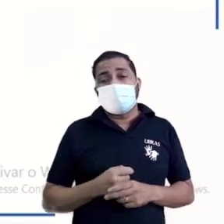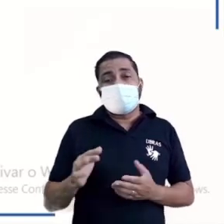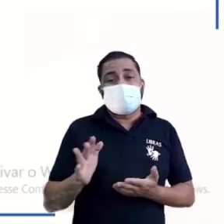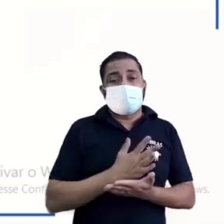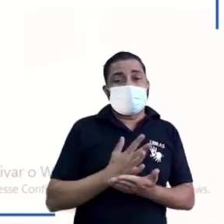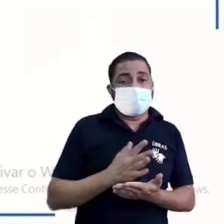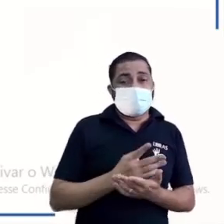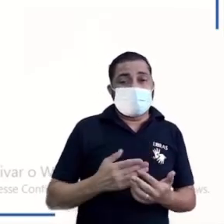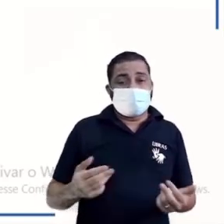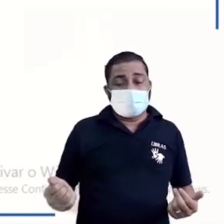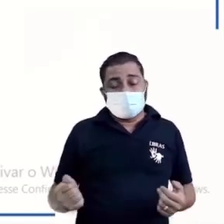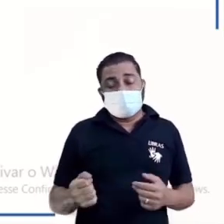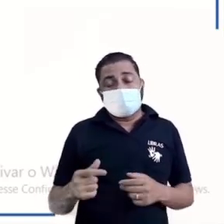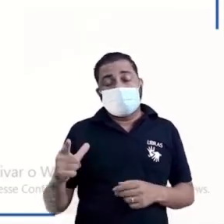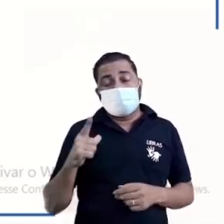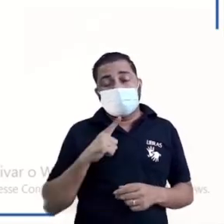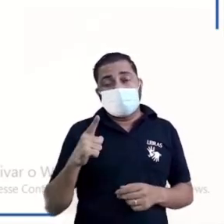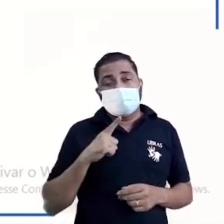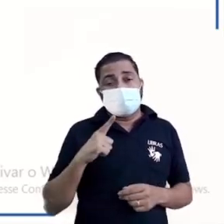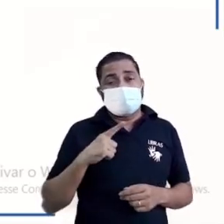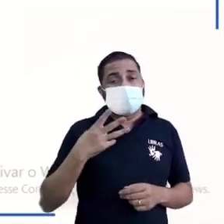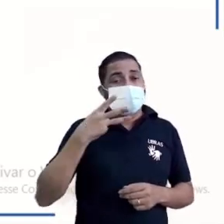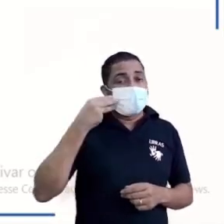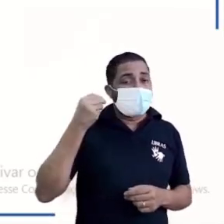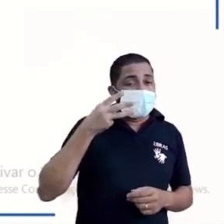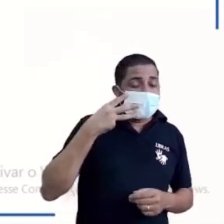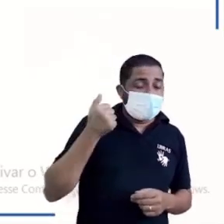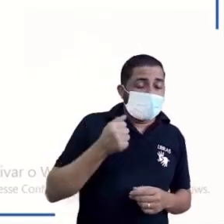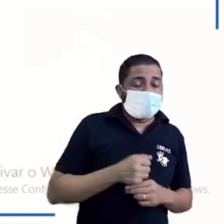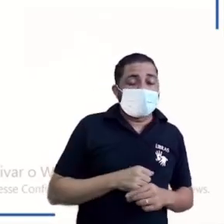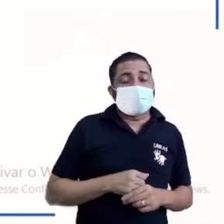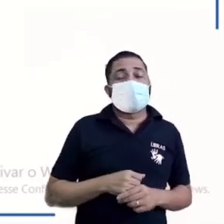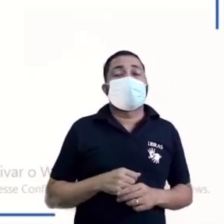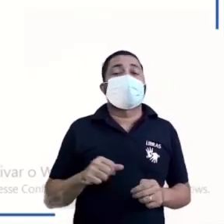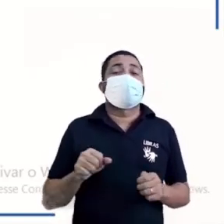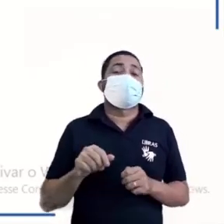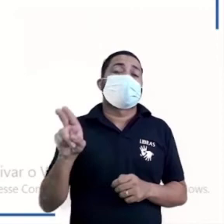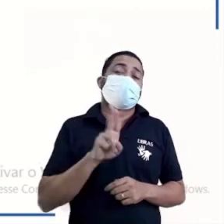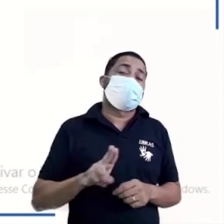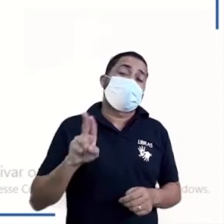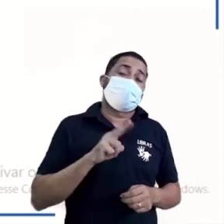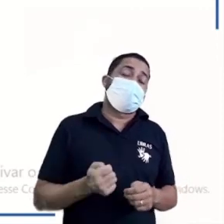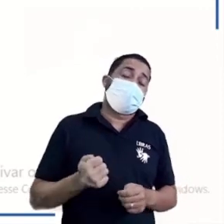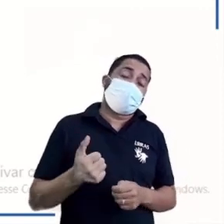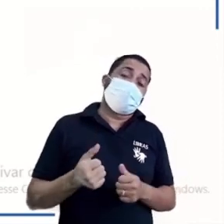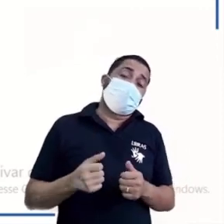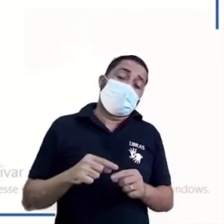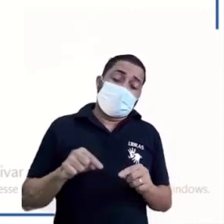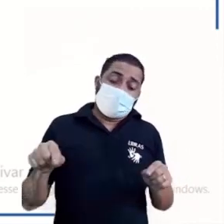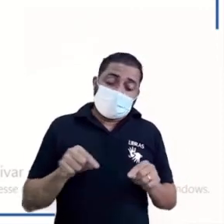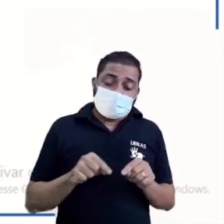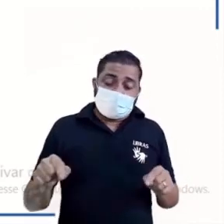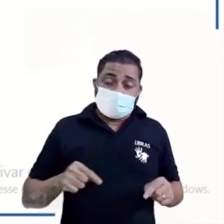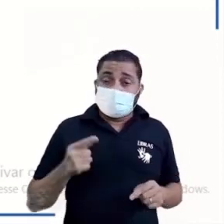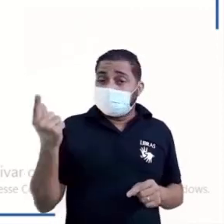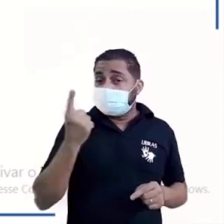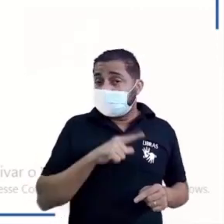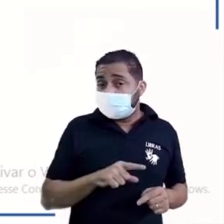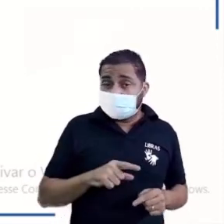alguma coisa. No caso aqui a gente tem uma representação de um gato, né, em que foram usadas pouquíssimas linhas, né? O cara